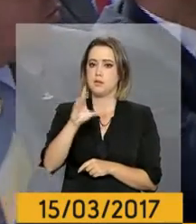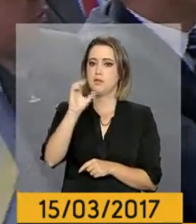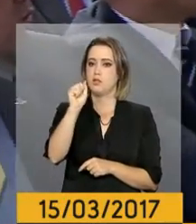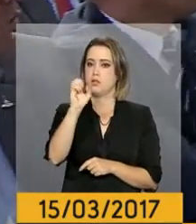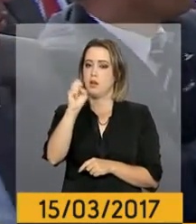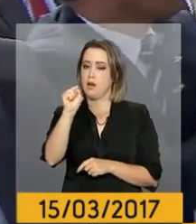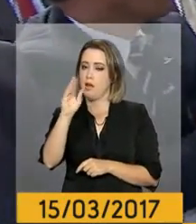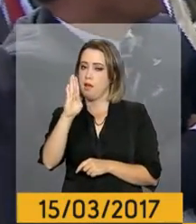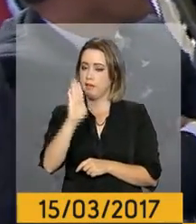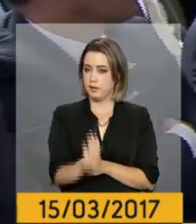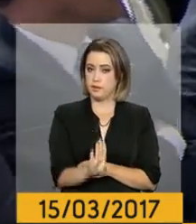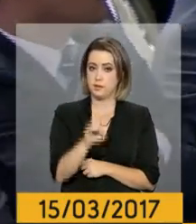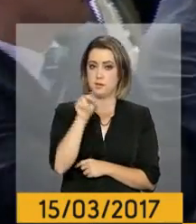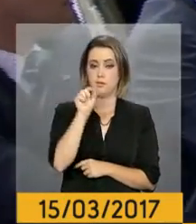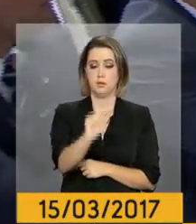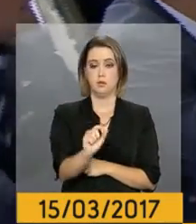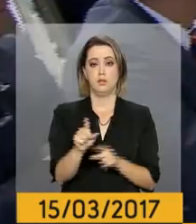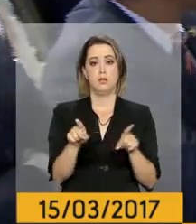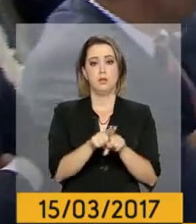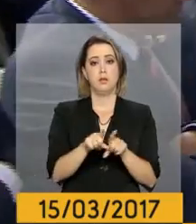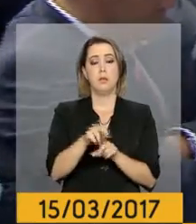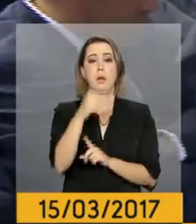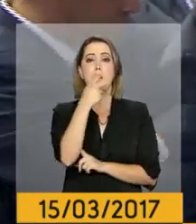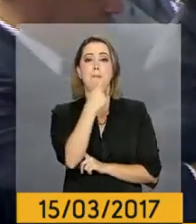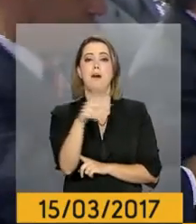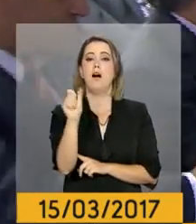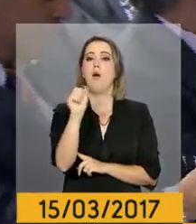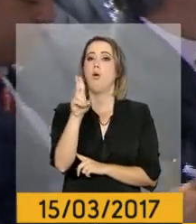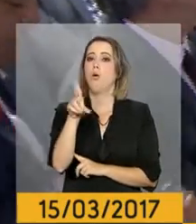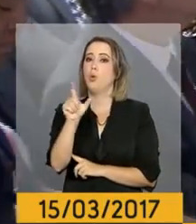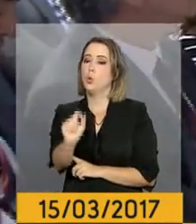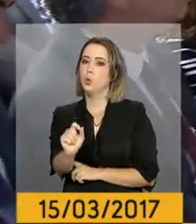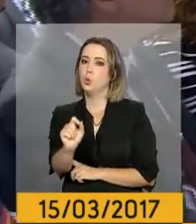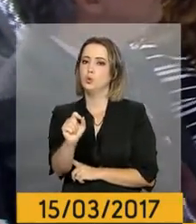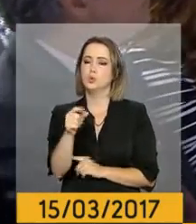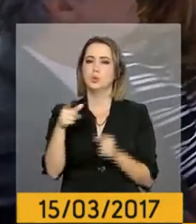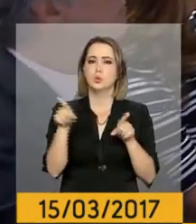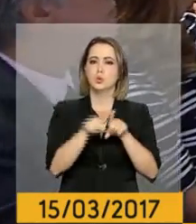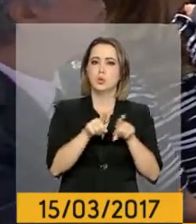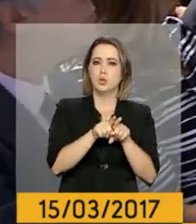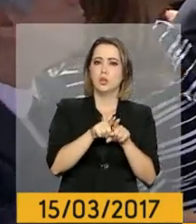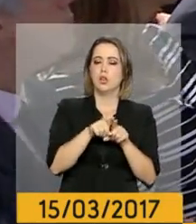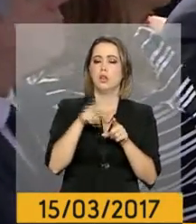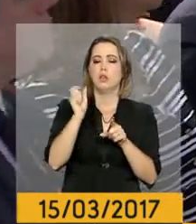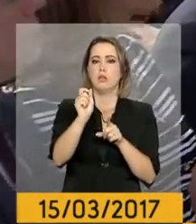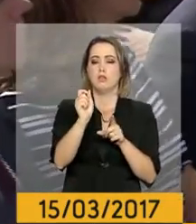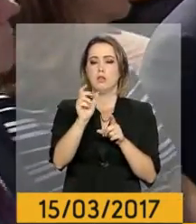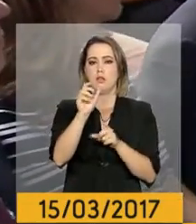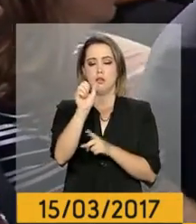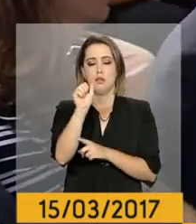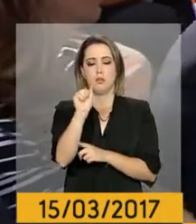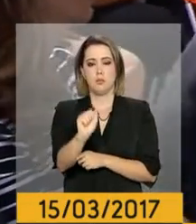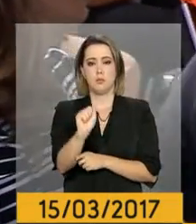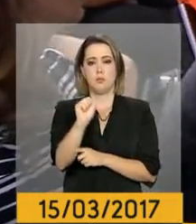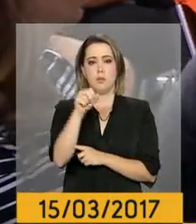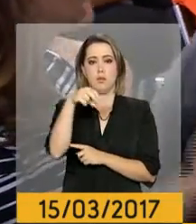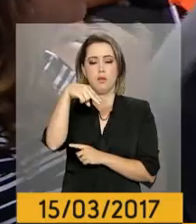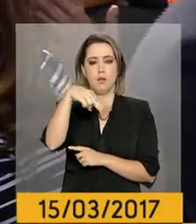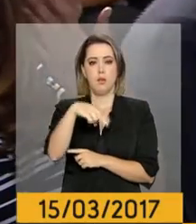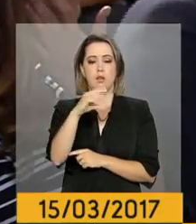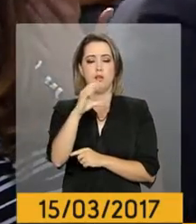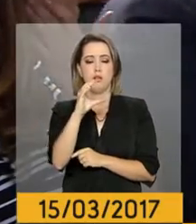paulo sá diretor da agência reguladora de águas energia e saneamento básico federal